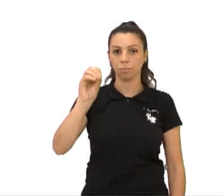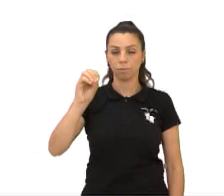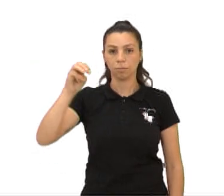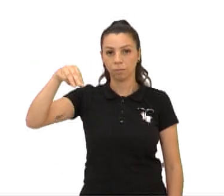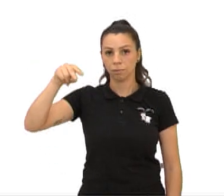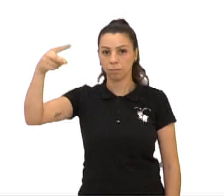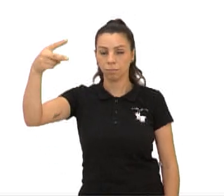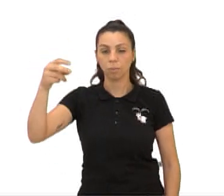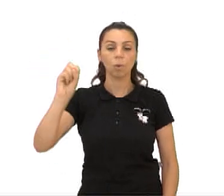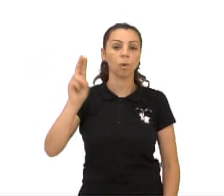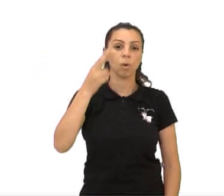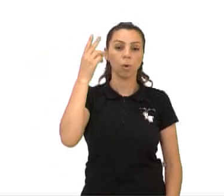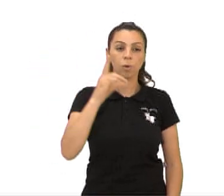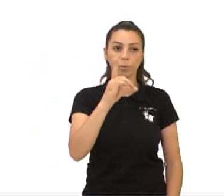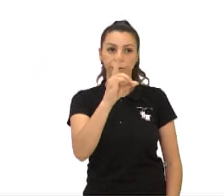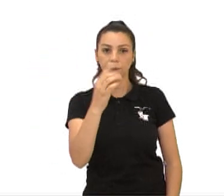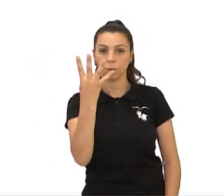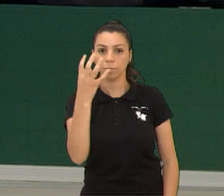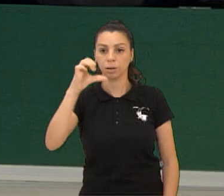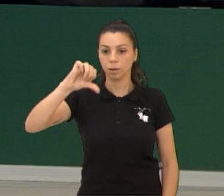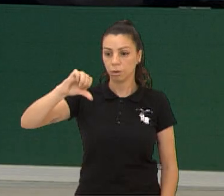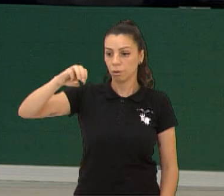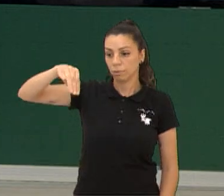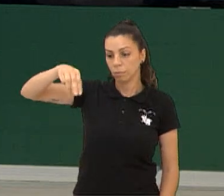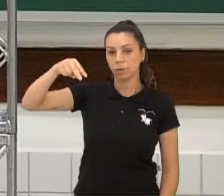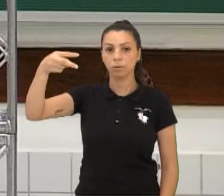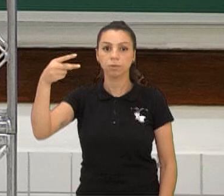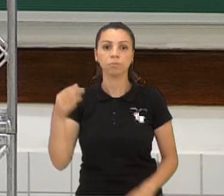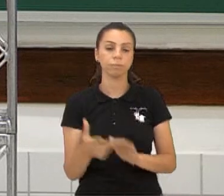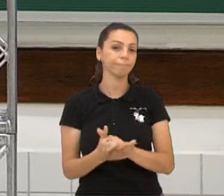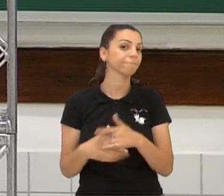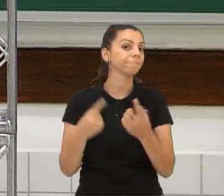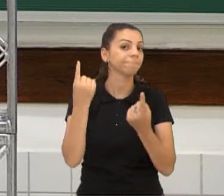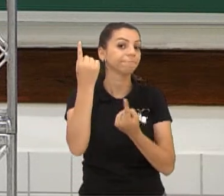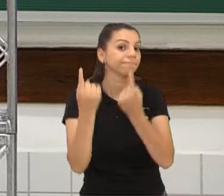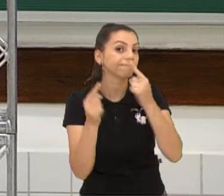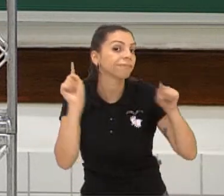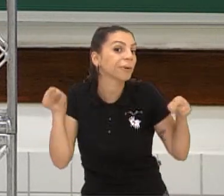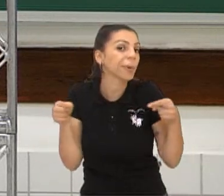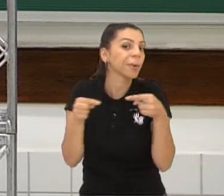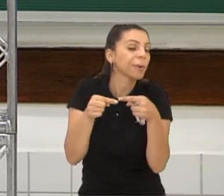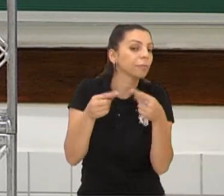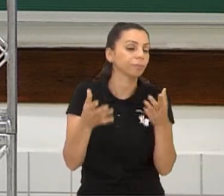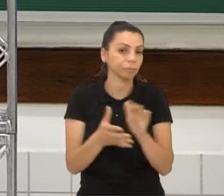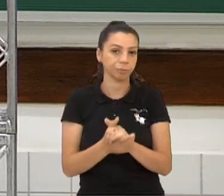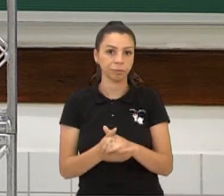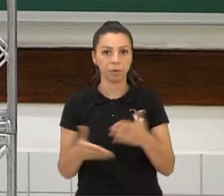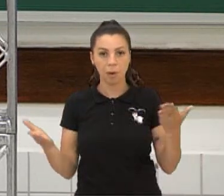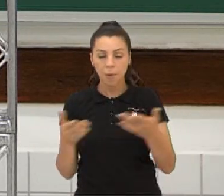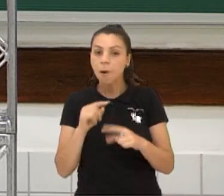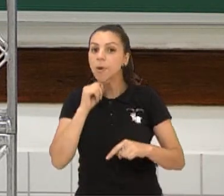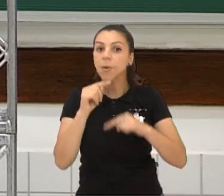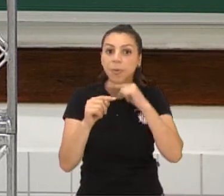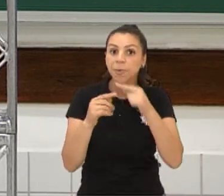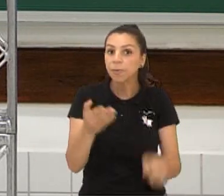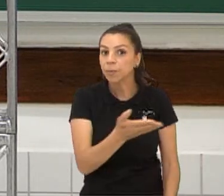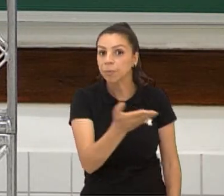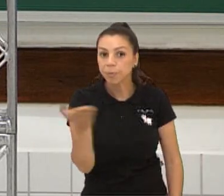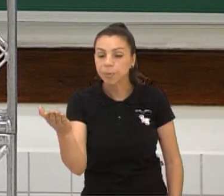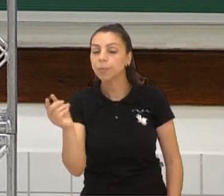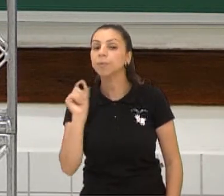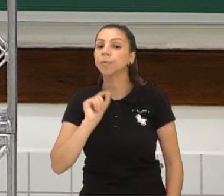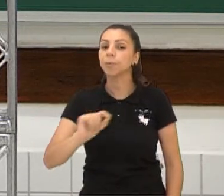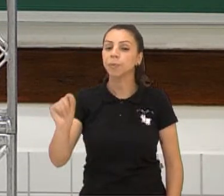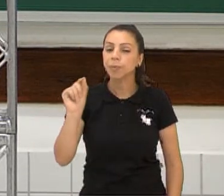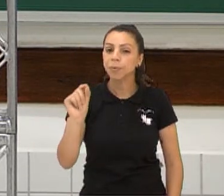metros quadrados. E letra D, 49 metros quadrados. Qual é a dúvida que a professora vai colocar para vocês?